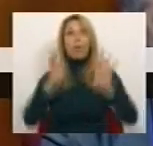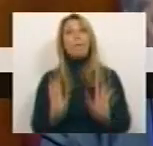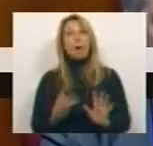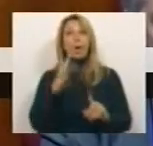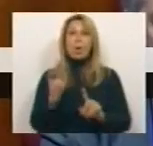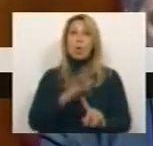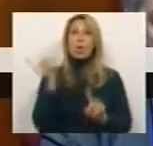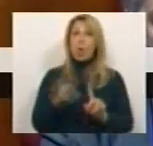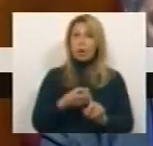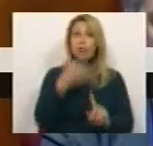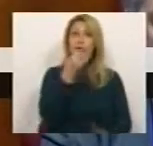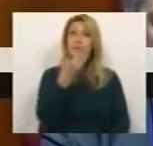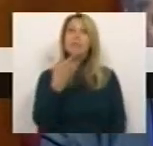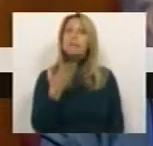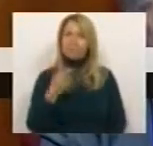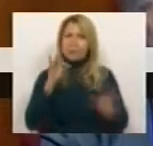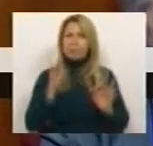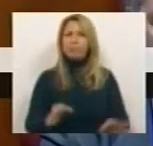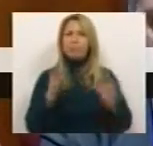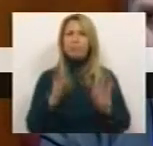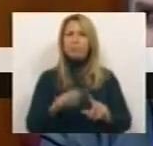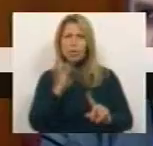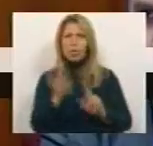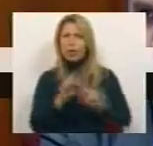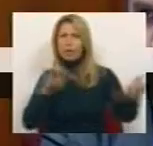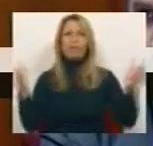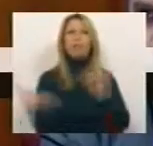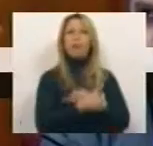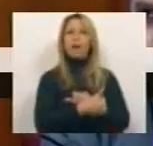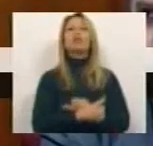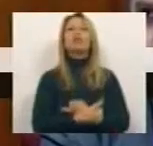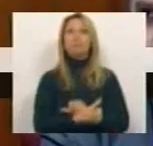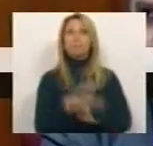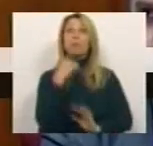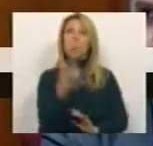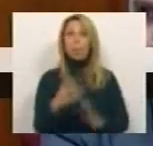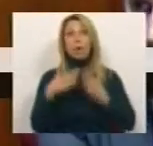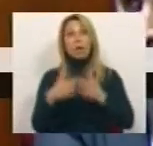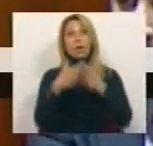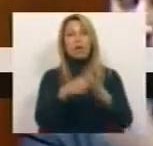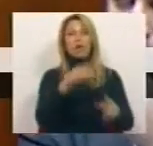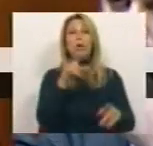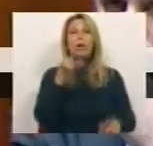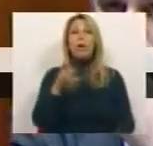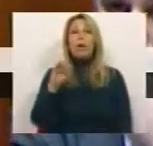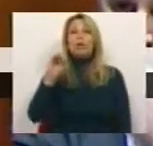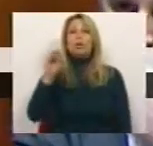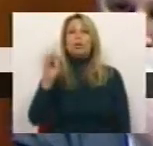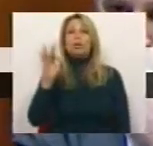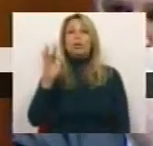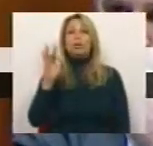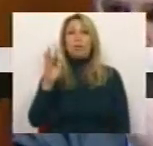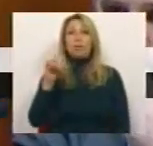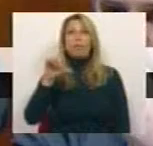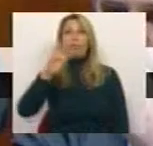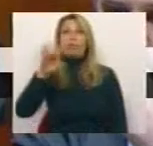2017 vai ser mesmo um ano de viragem. E no que eu digo relativamente à Transtejo e à Soflusa, já o reconheci, é